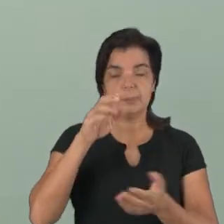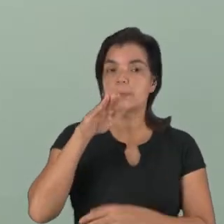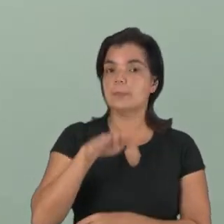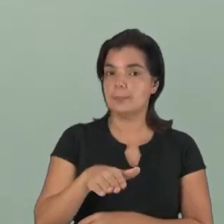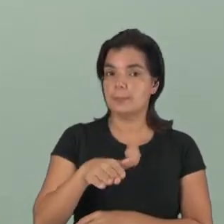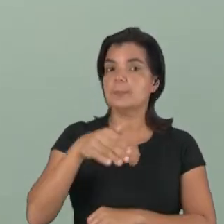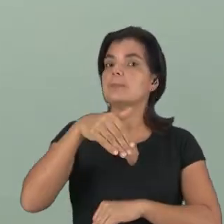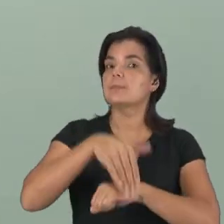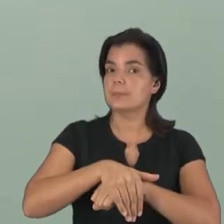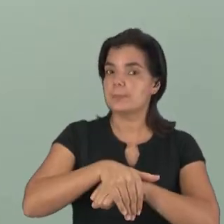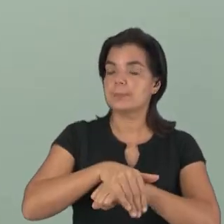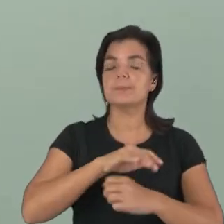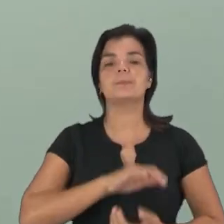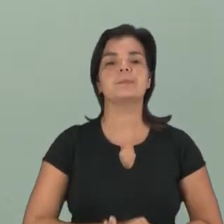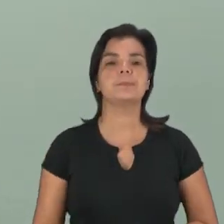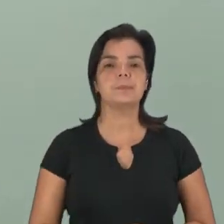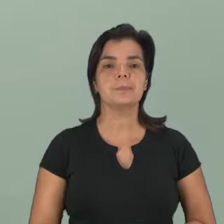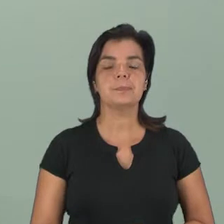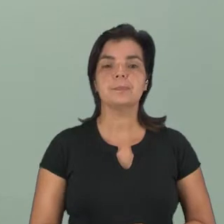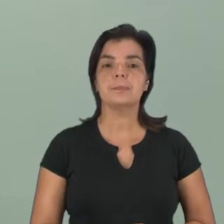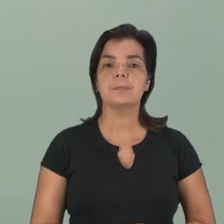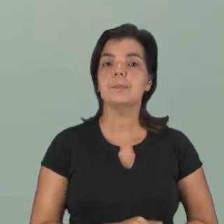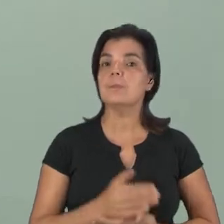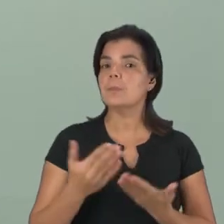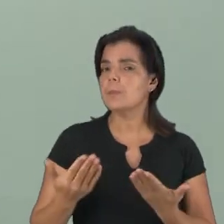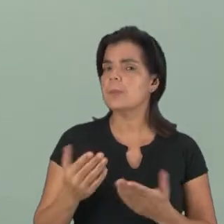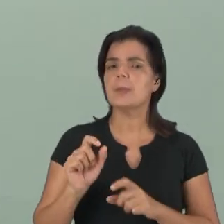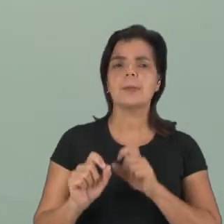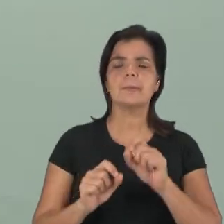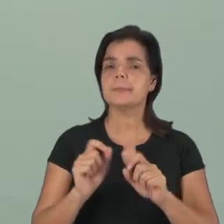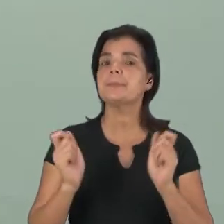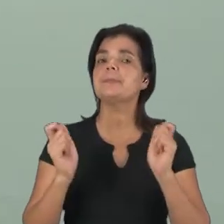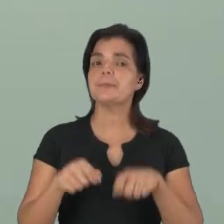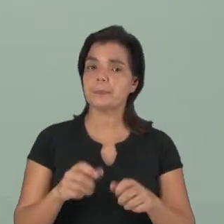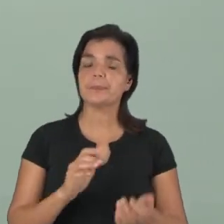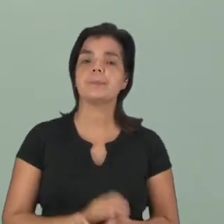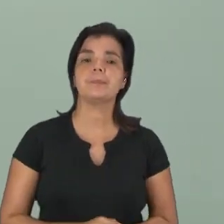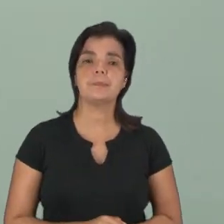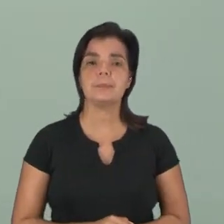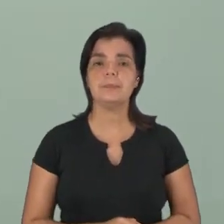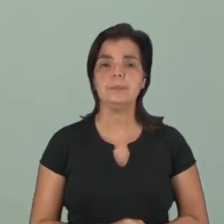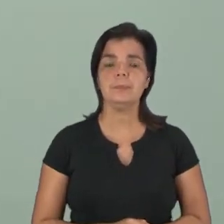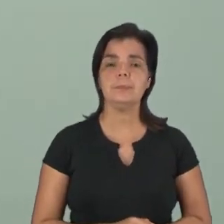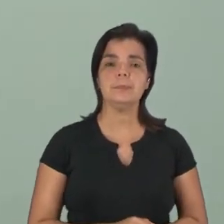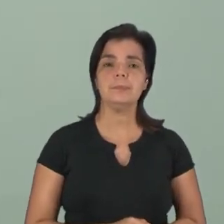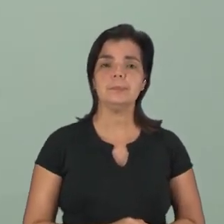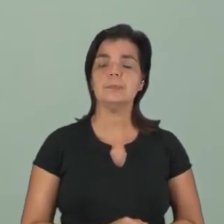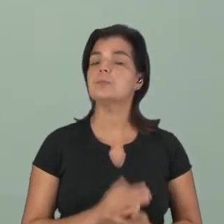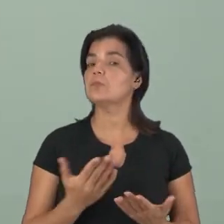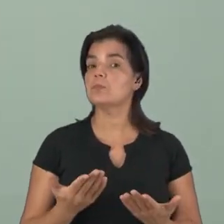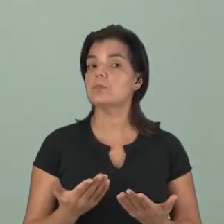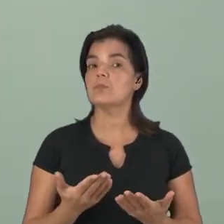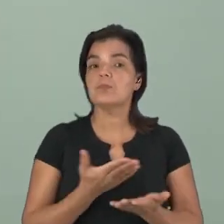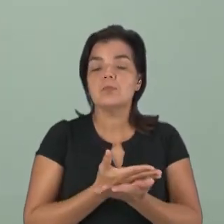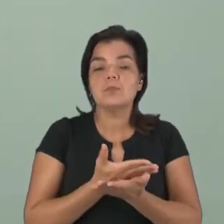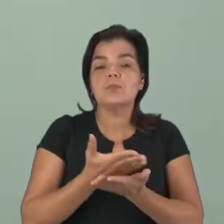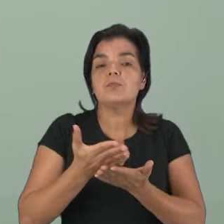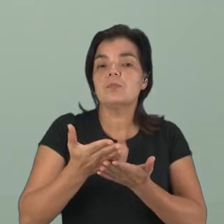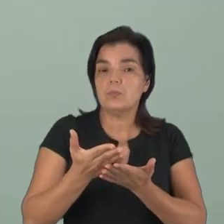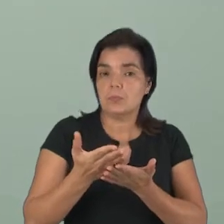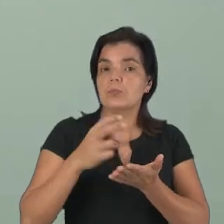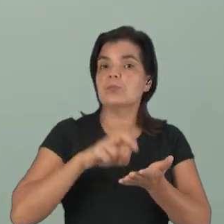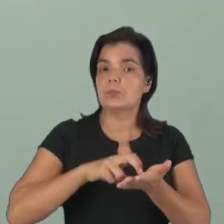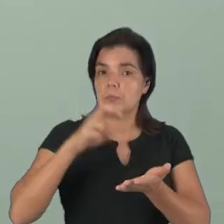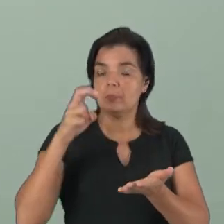tarde e noite Isso mesmo o que nós podemos que nós fazemos logo no